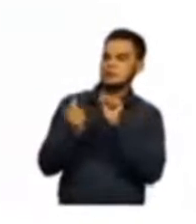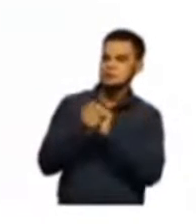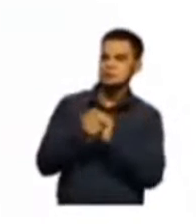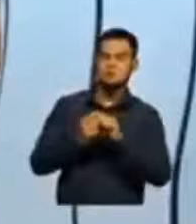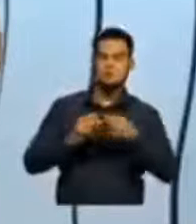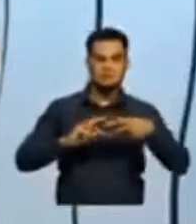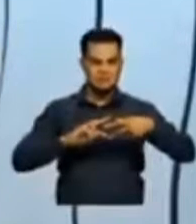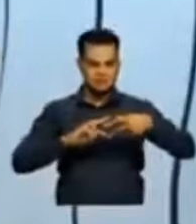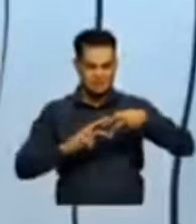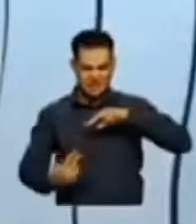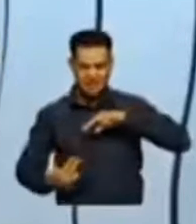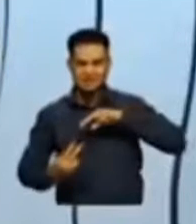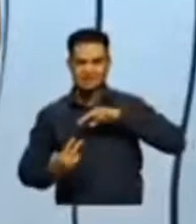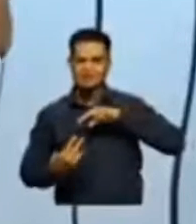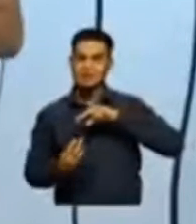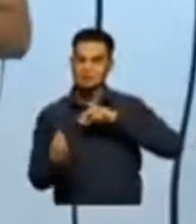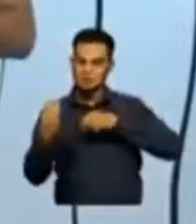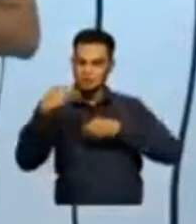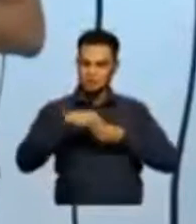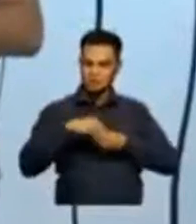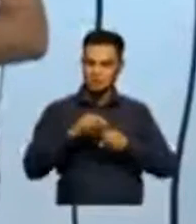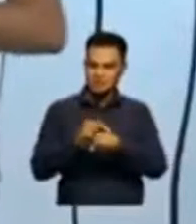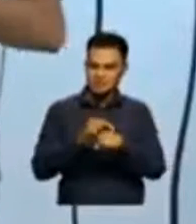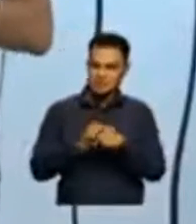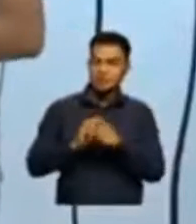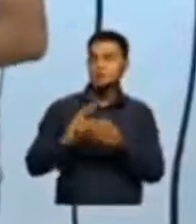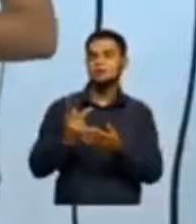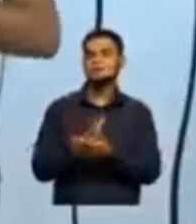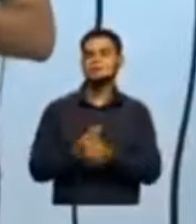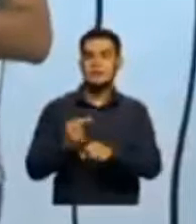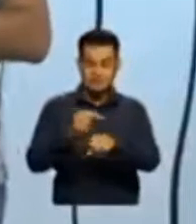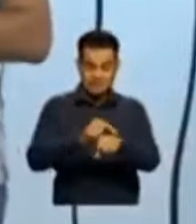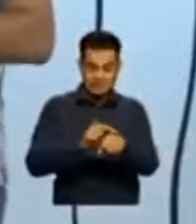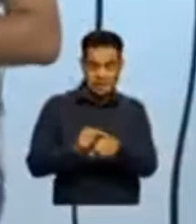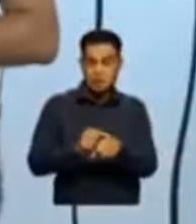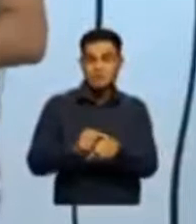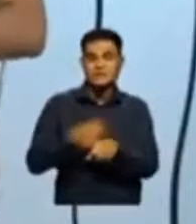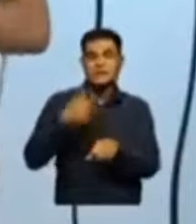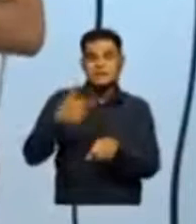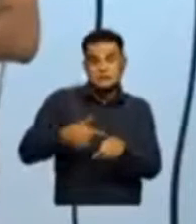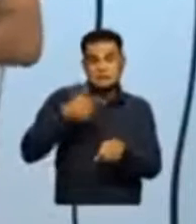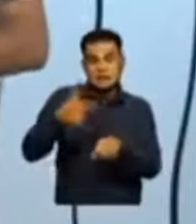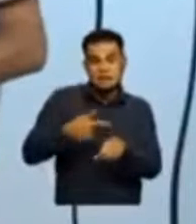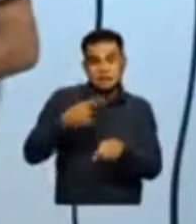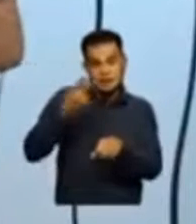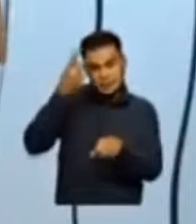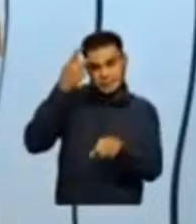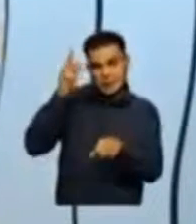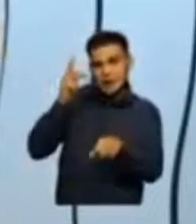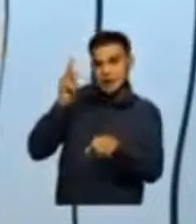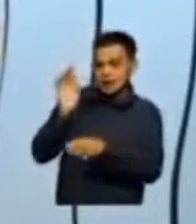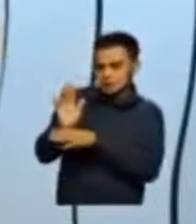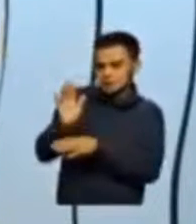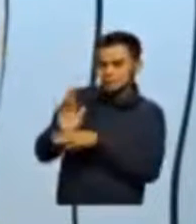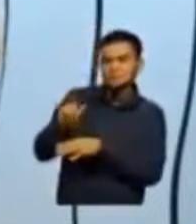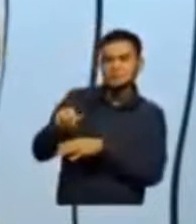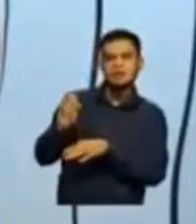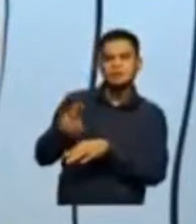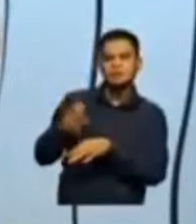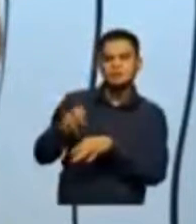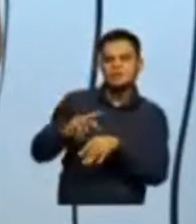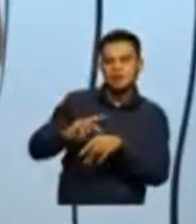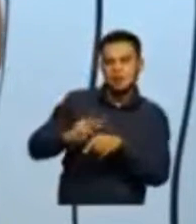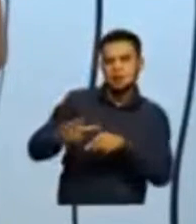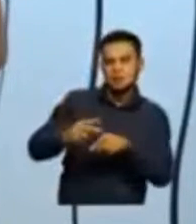cá, juntou, essa célula, então, ela vai começar a trabalhar para o vírus. Vai fazer cópias, depois